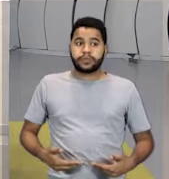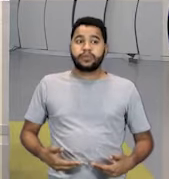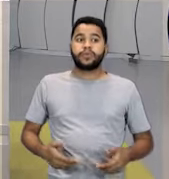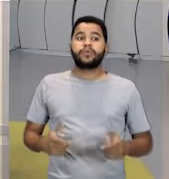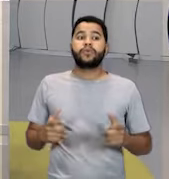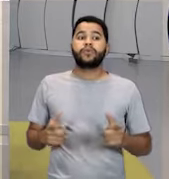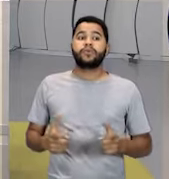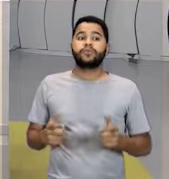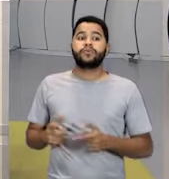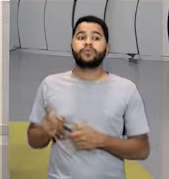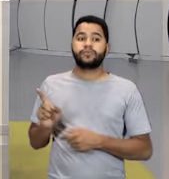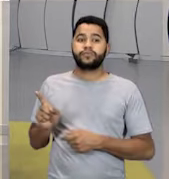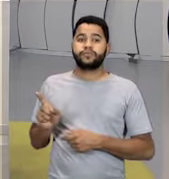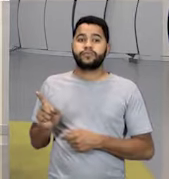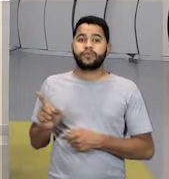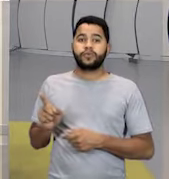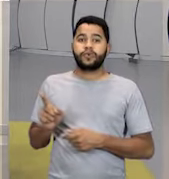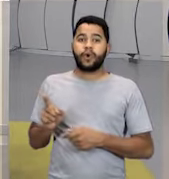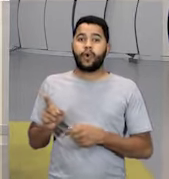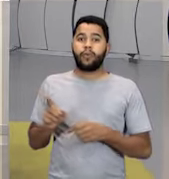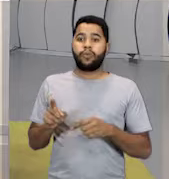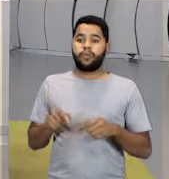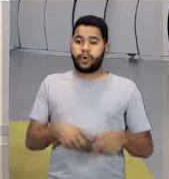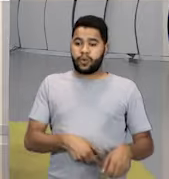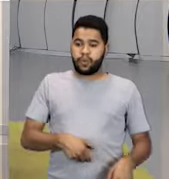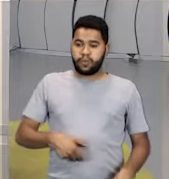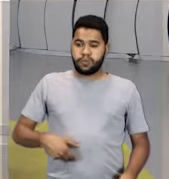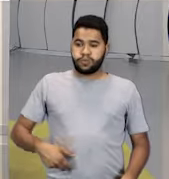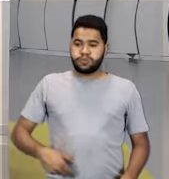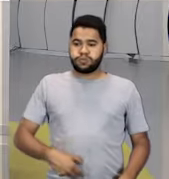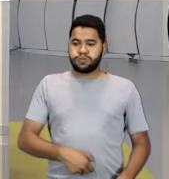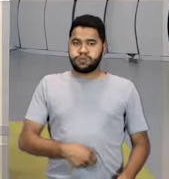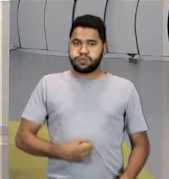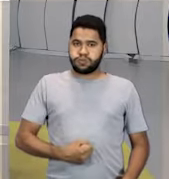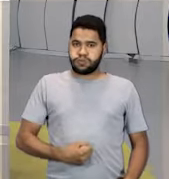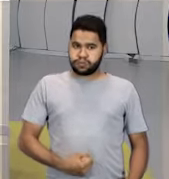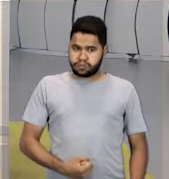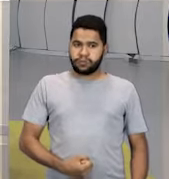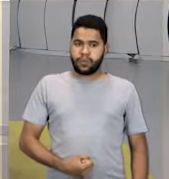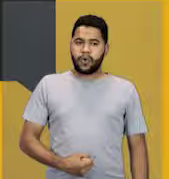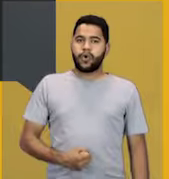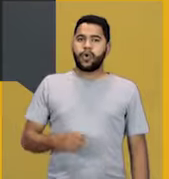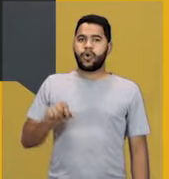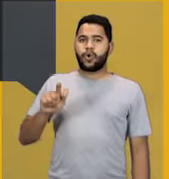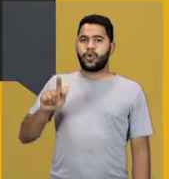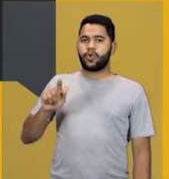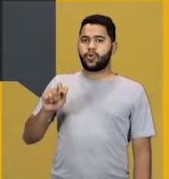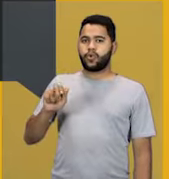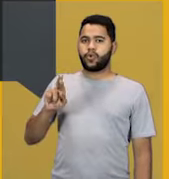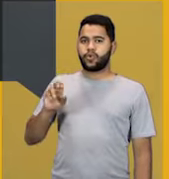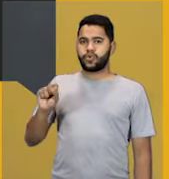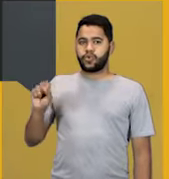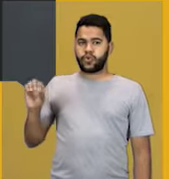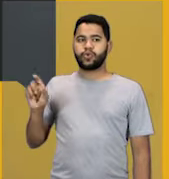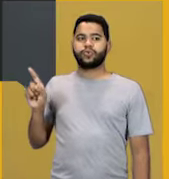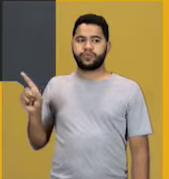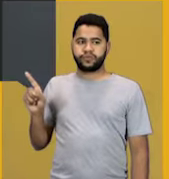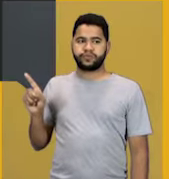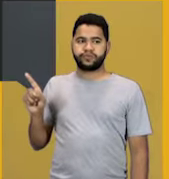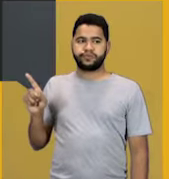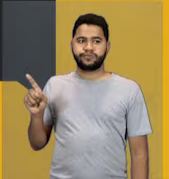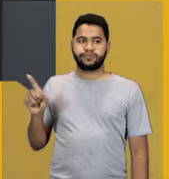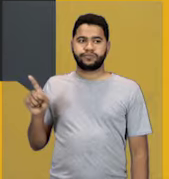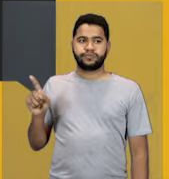próxima ilustração, para o intestino grosso. Então, a comida fez esse caminho aqui,